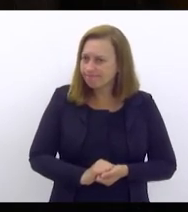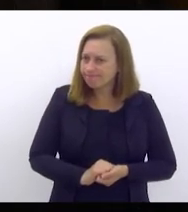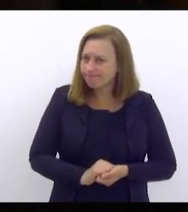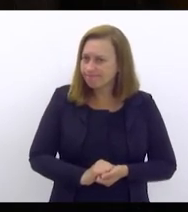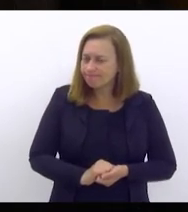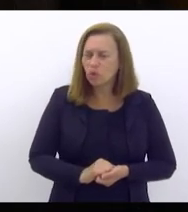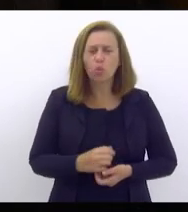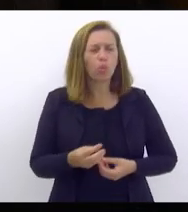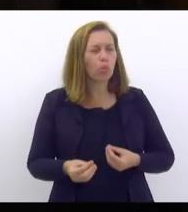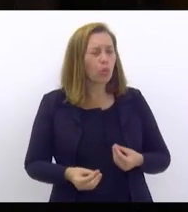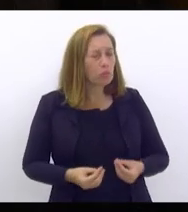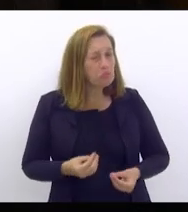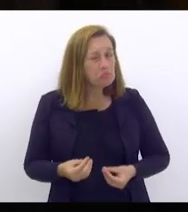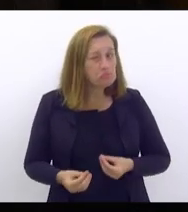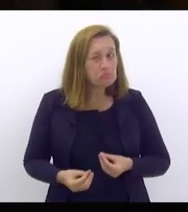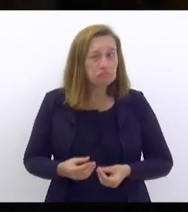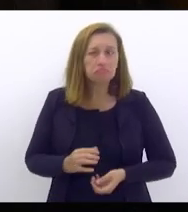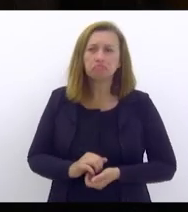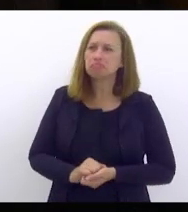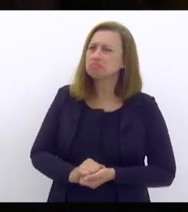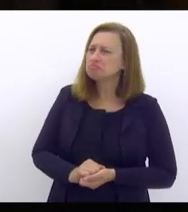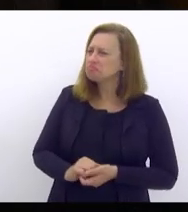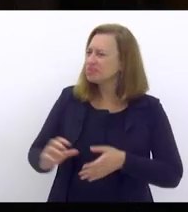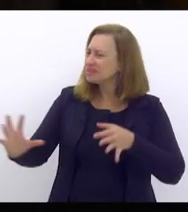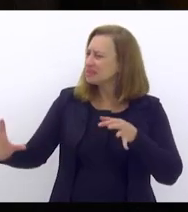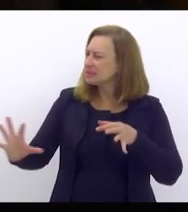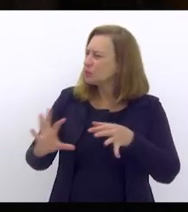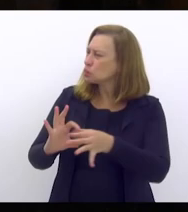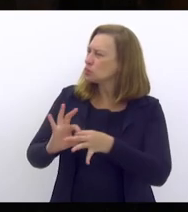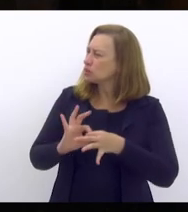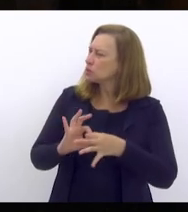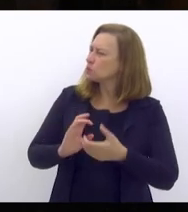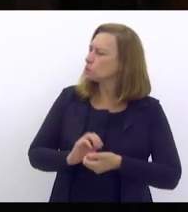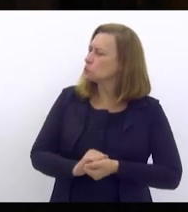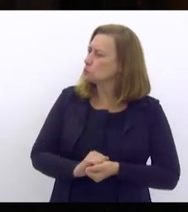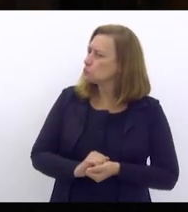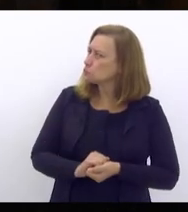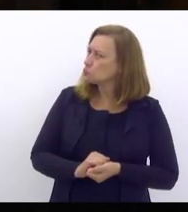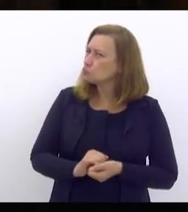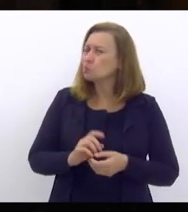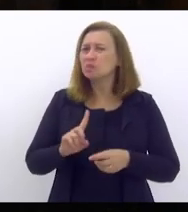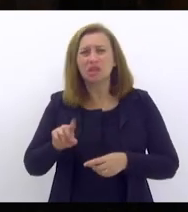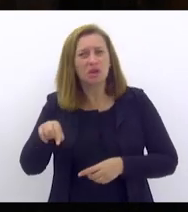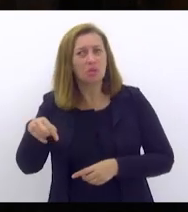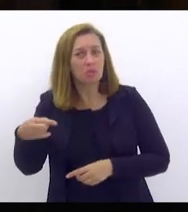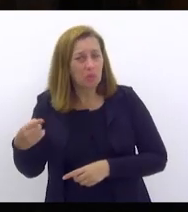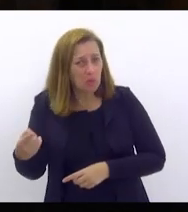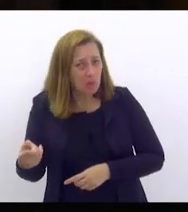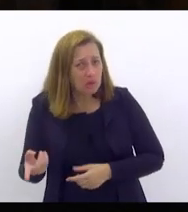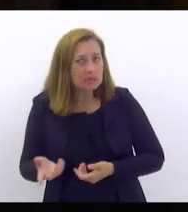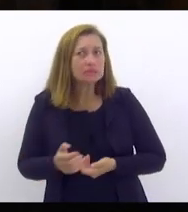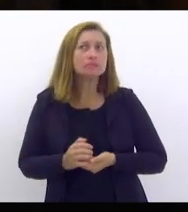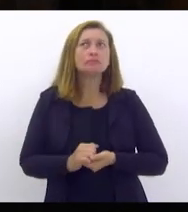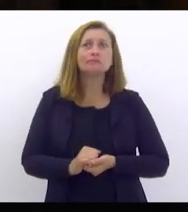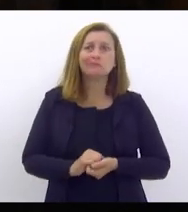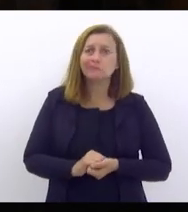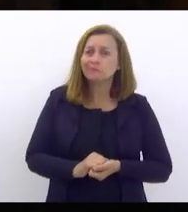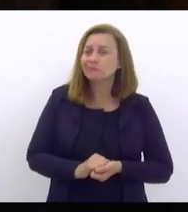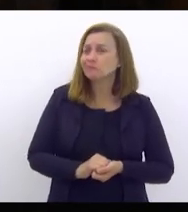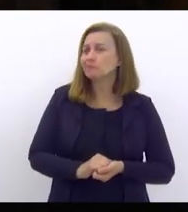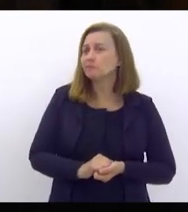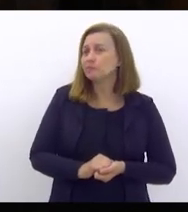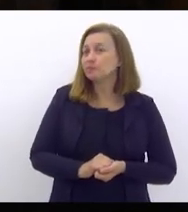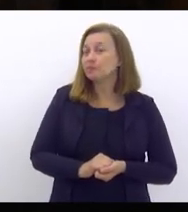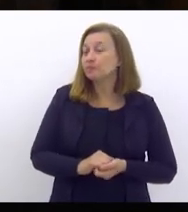Mas como é que pode essa aliança? Mais tarde, logo mais tarde,